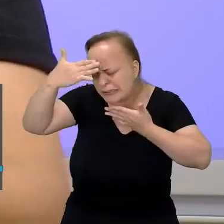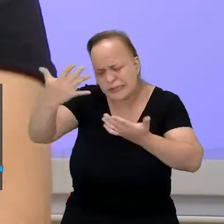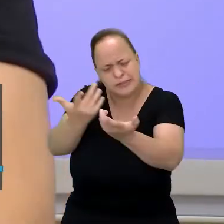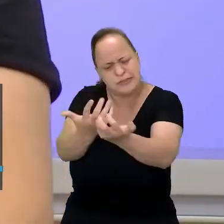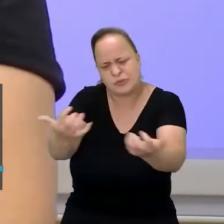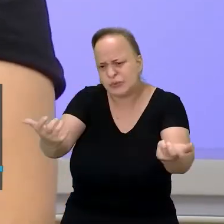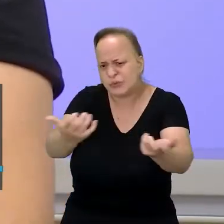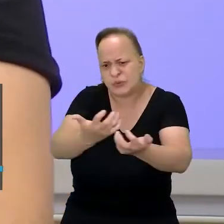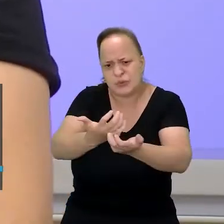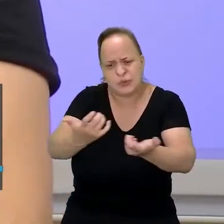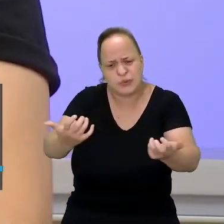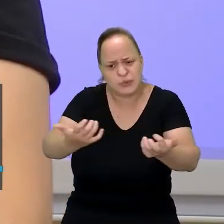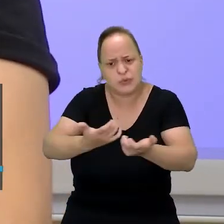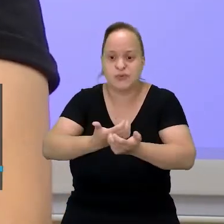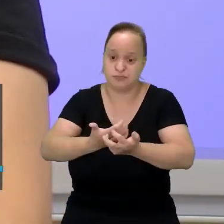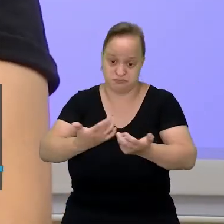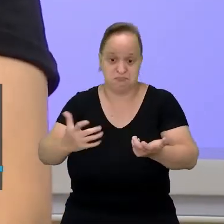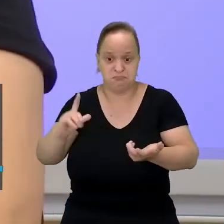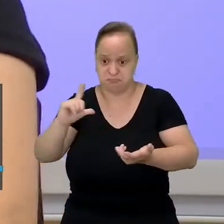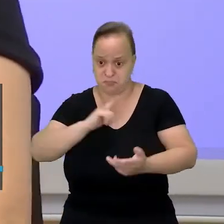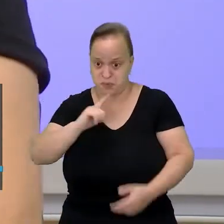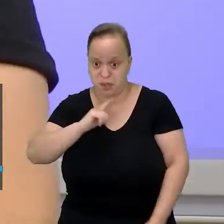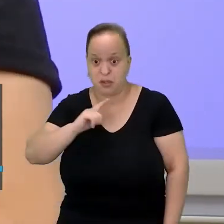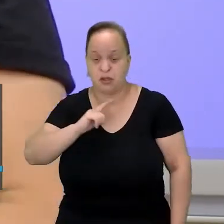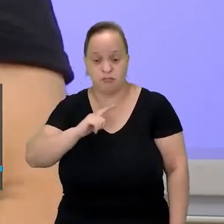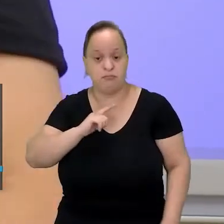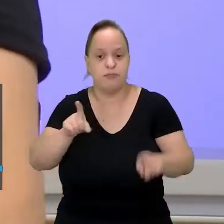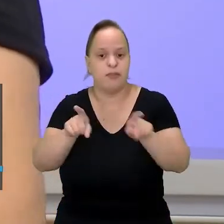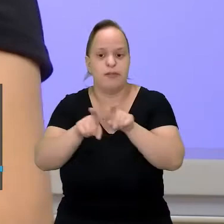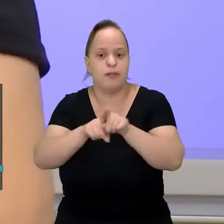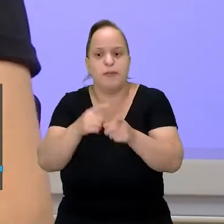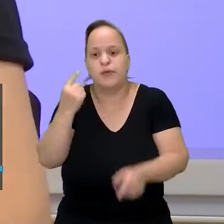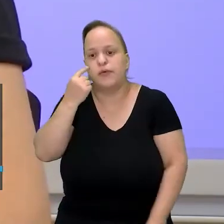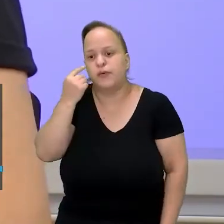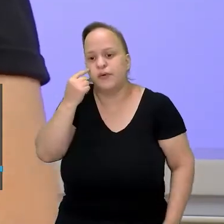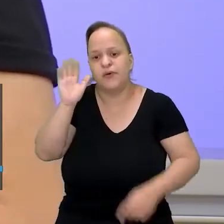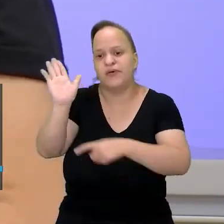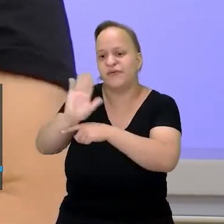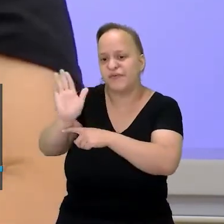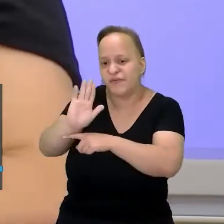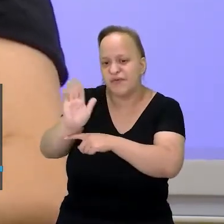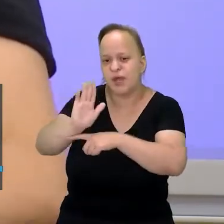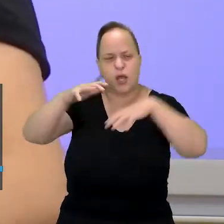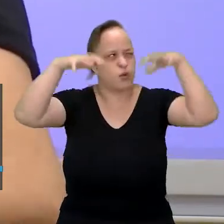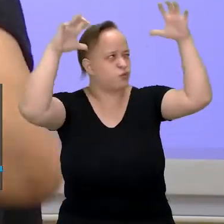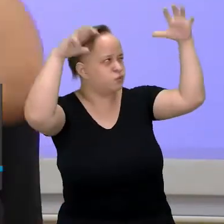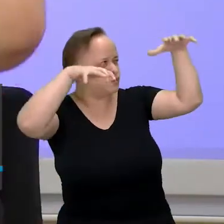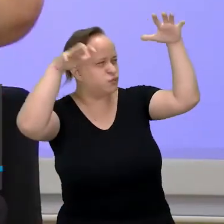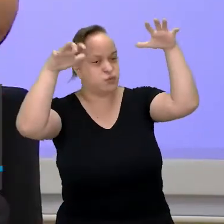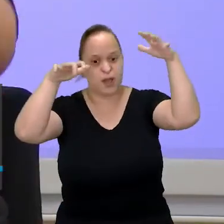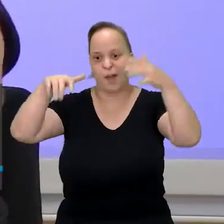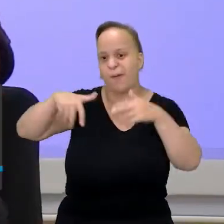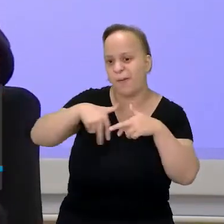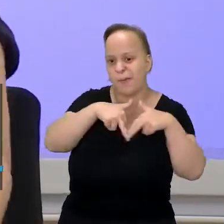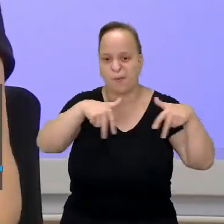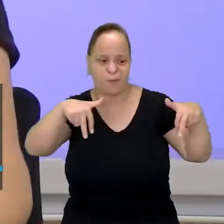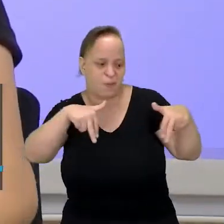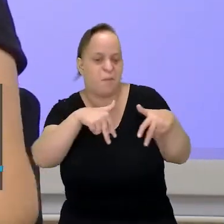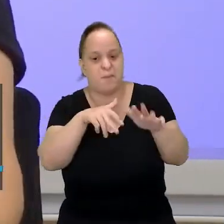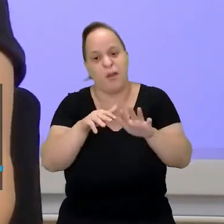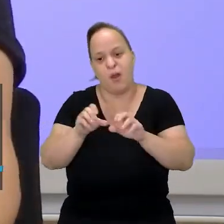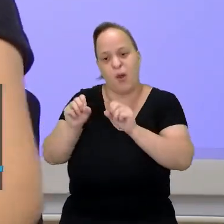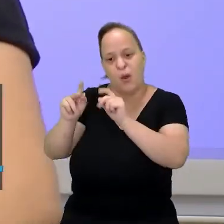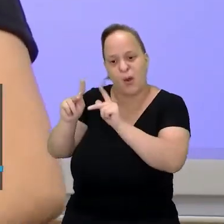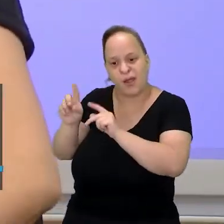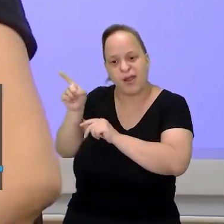e tudo mais. Então, e a gente vê, tipo, igual filme, que tem a dança da chuva, tá ligado? Tudo bem, gente, isso aí é invenção de Hollywood, não é bem